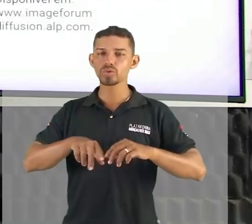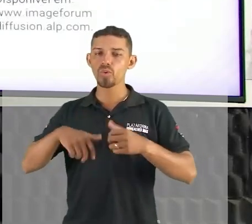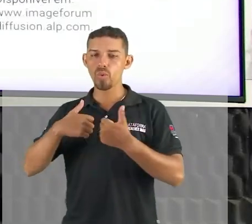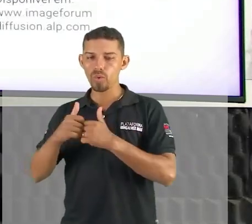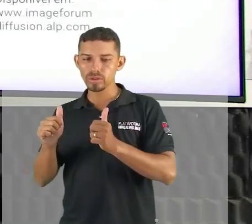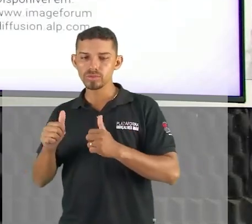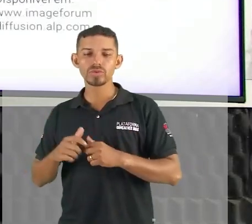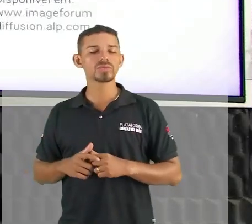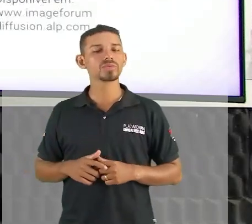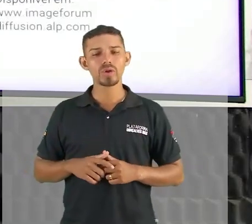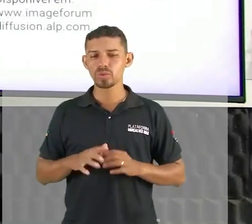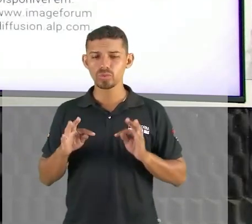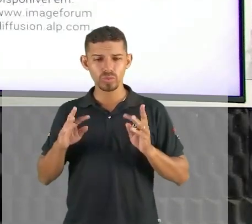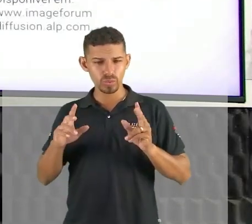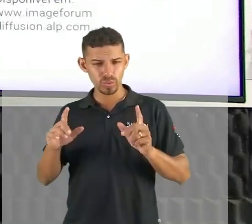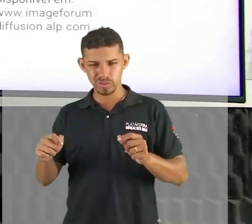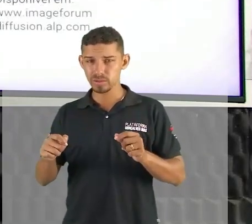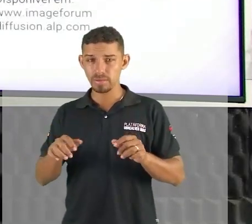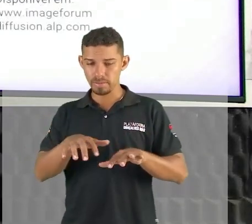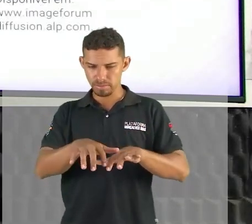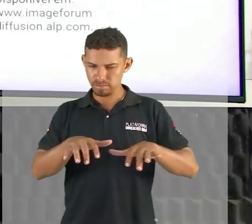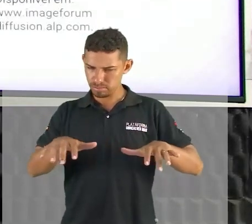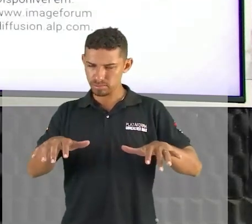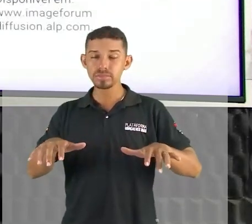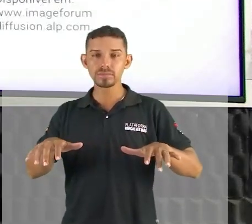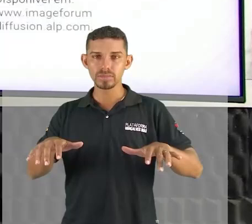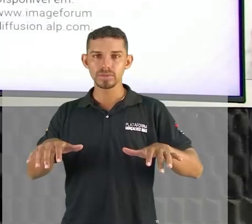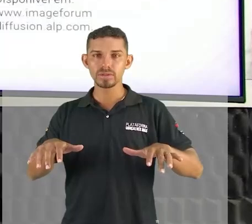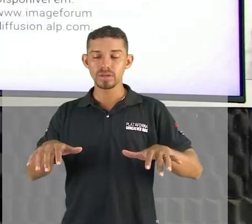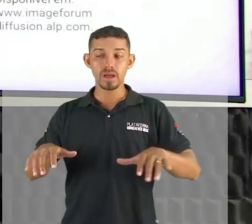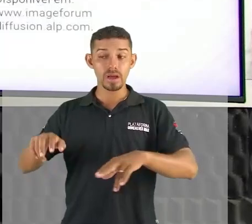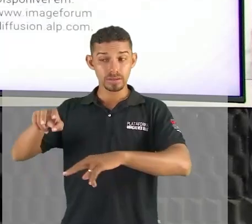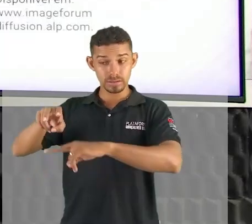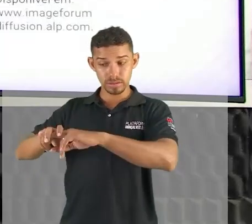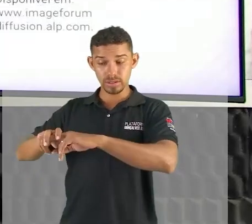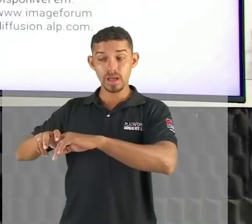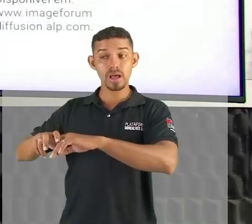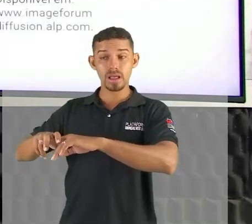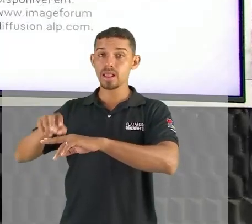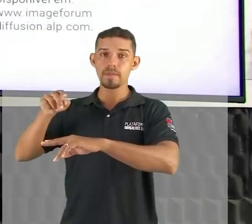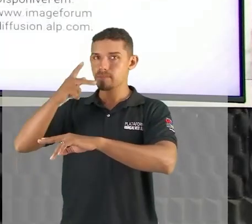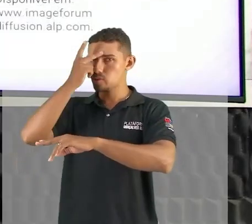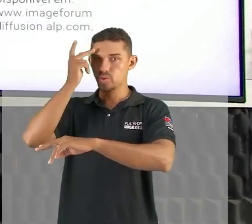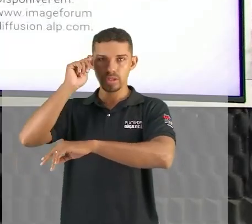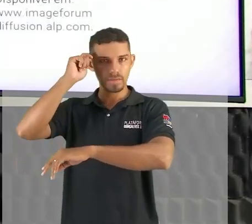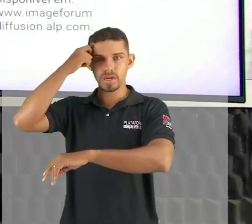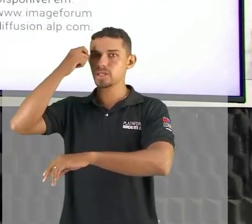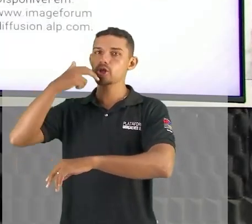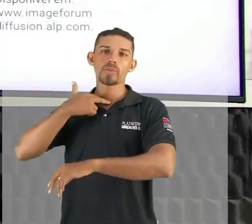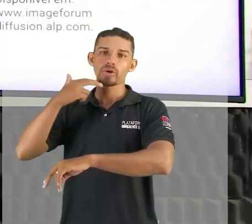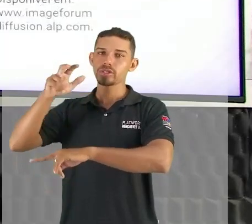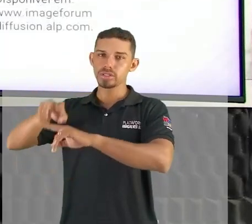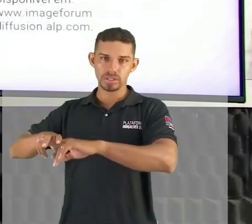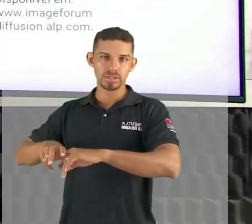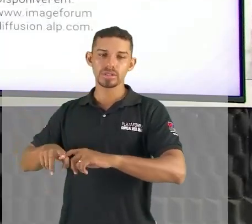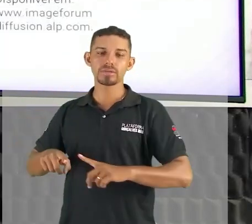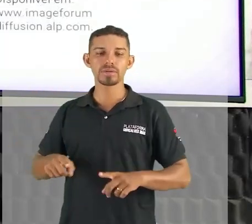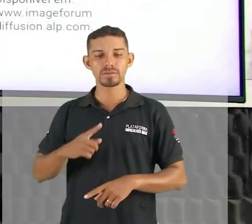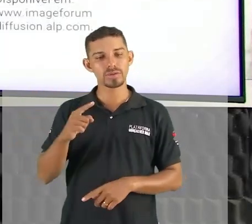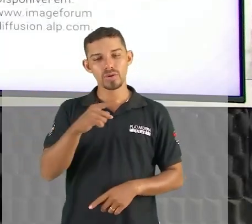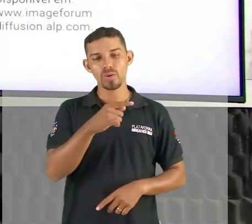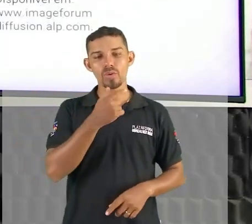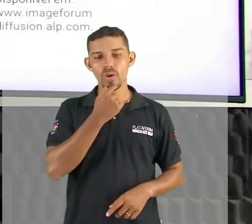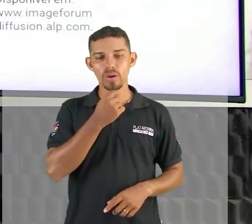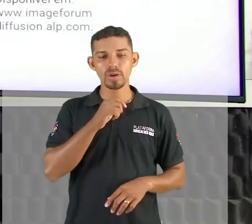ônibus, tudo aquilo era dividido. Então, existiam bancos na praça que eles não poderiam sentar. Então, ele aqui com uma bicicleta,